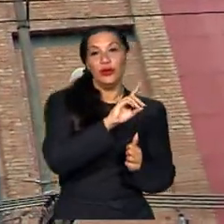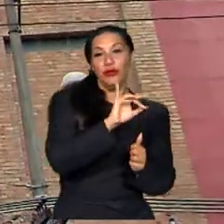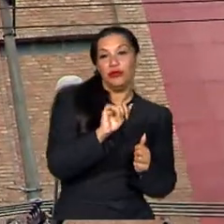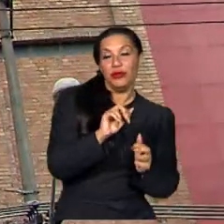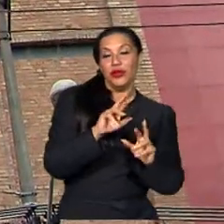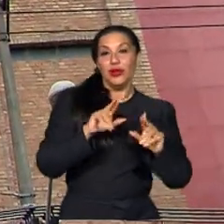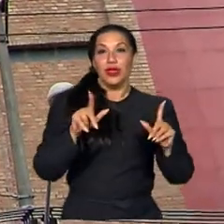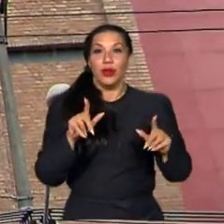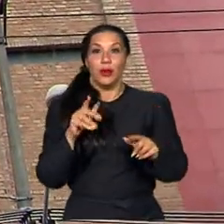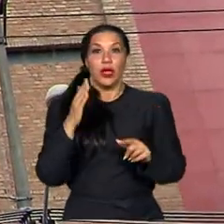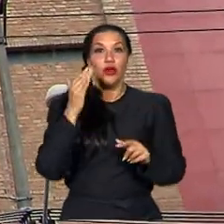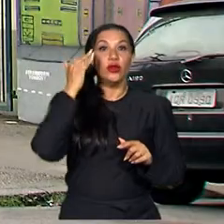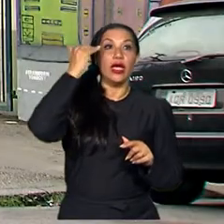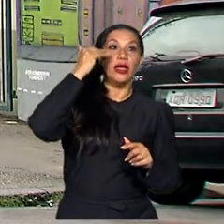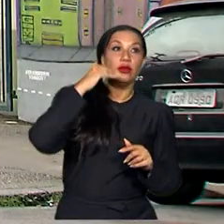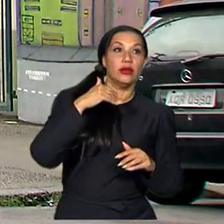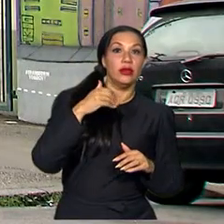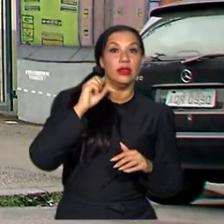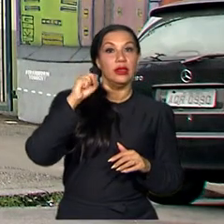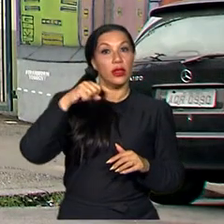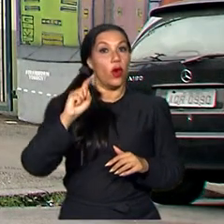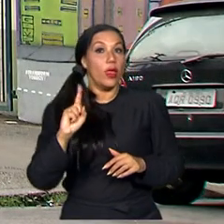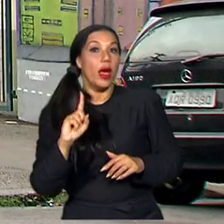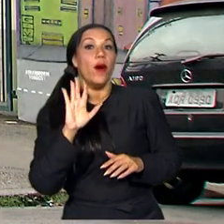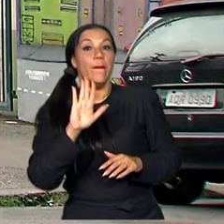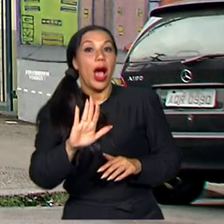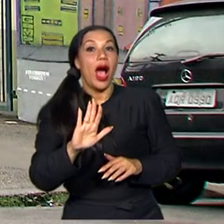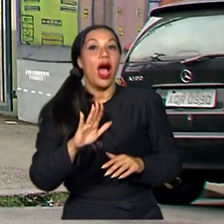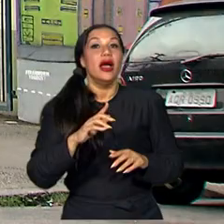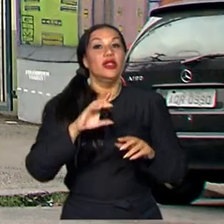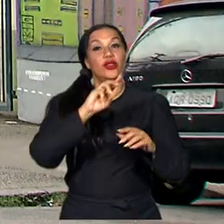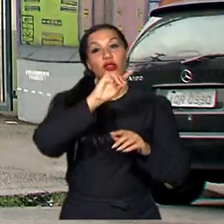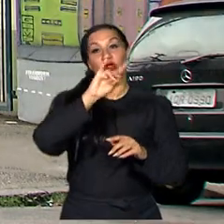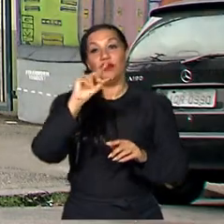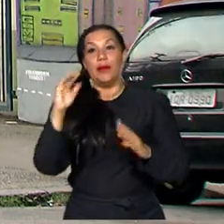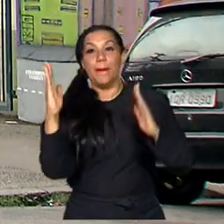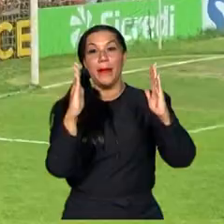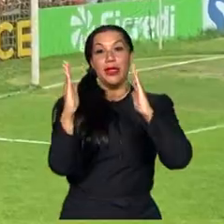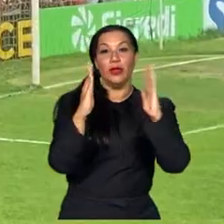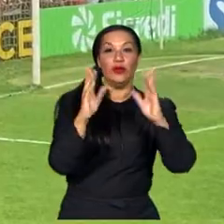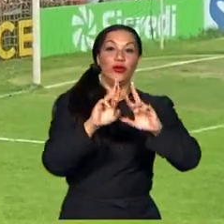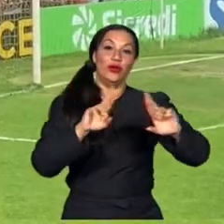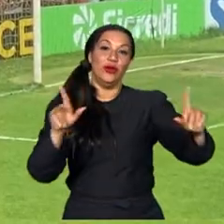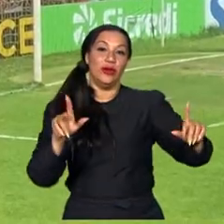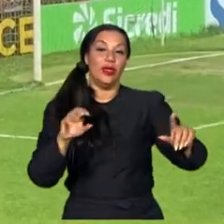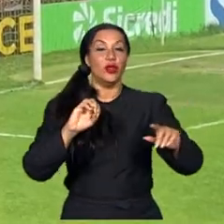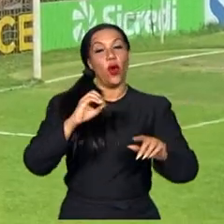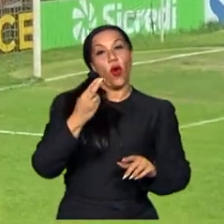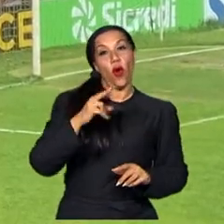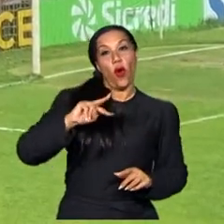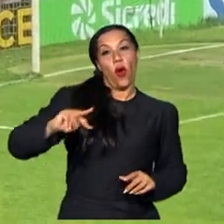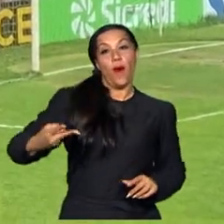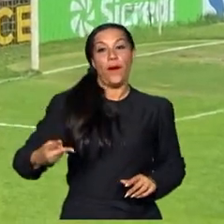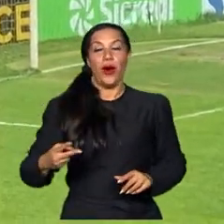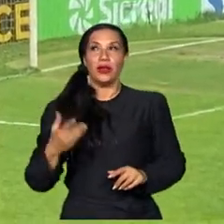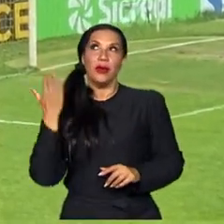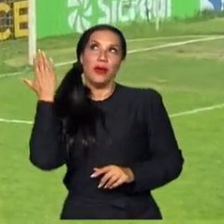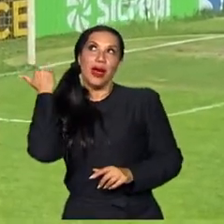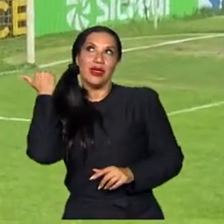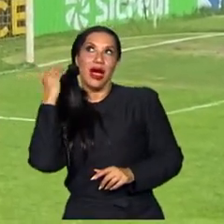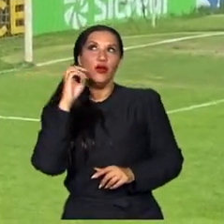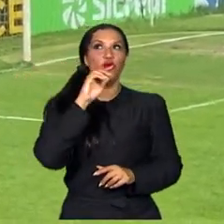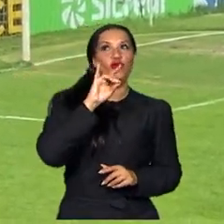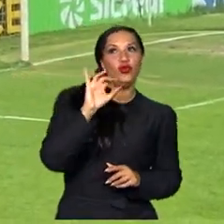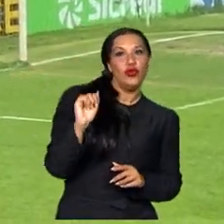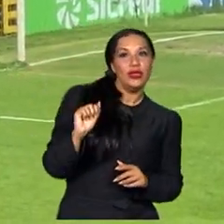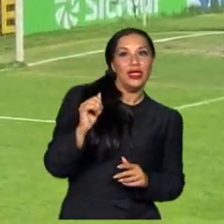o sucesso ou insucesso dos clubes, ela se dá em datas diferentes. Ou ela pode ser opostas. Né? Ah, naquela data